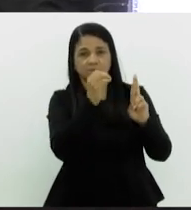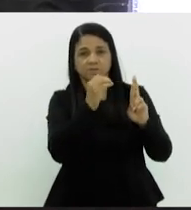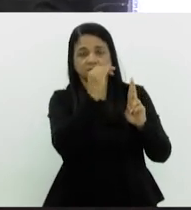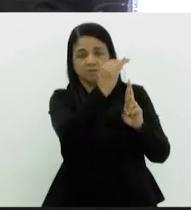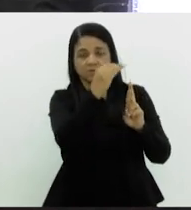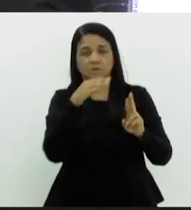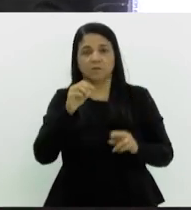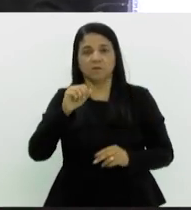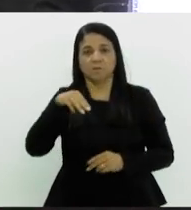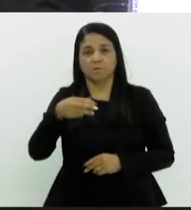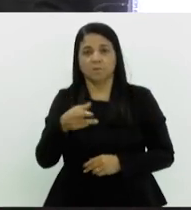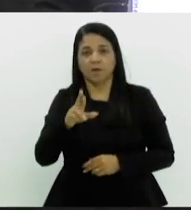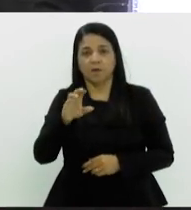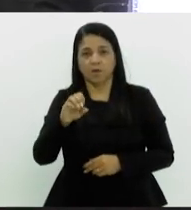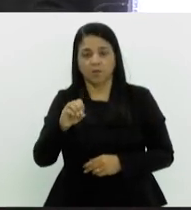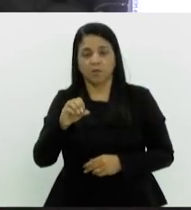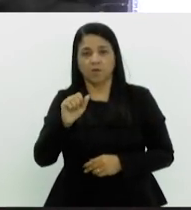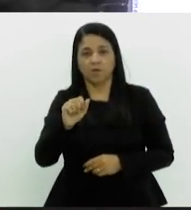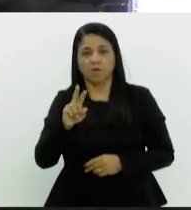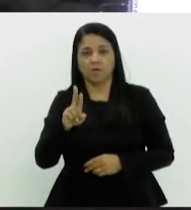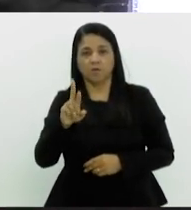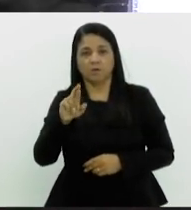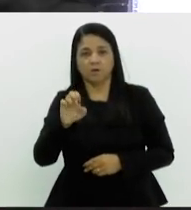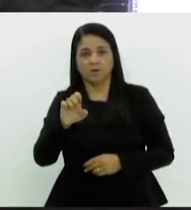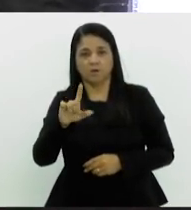Marco Aurélio Bezerra.